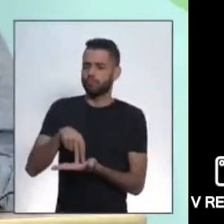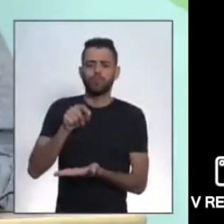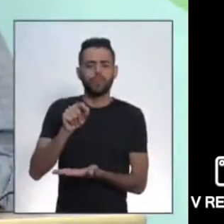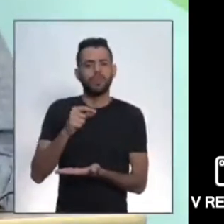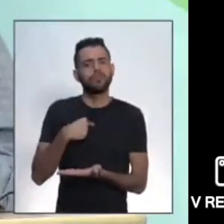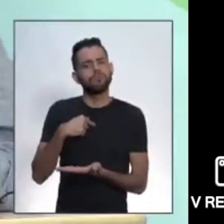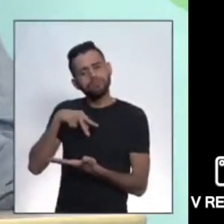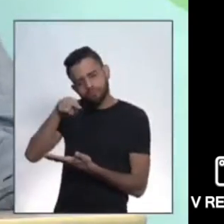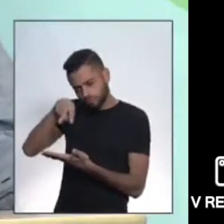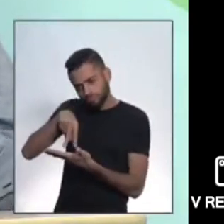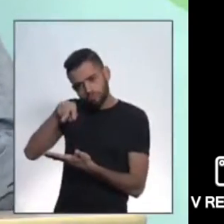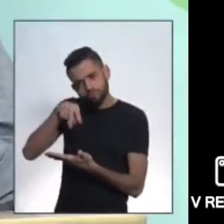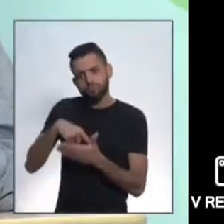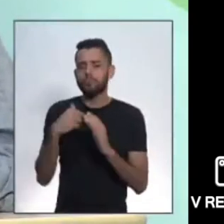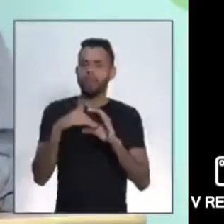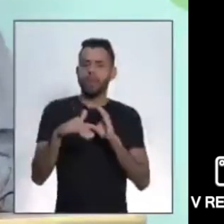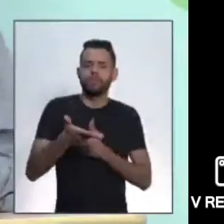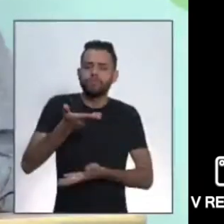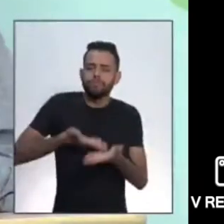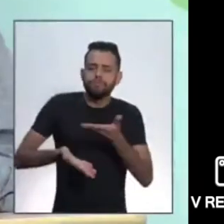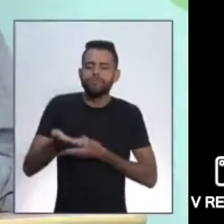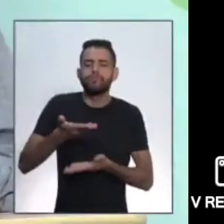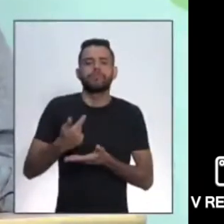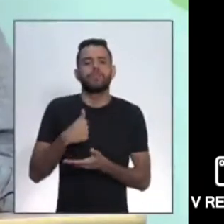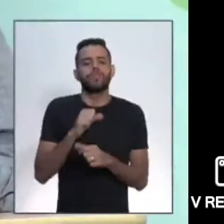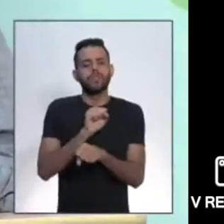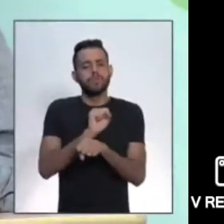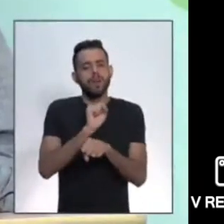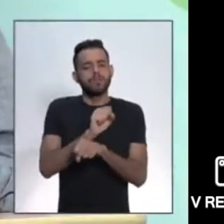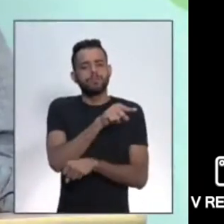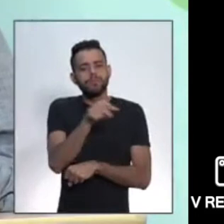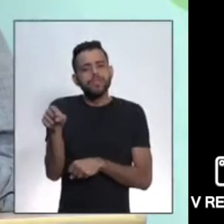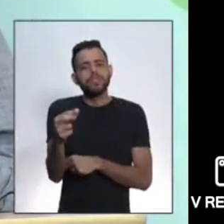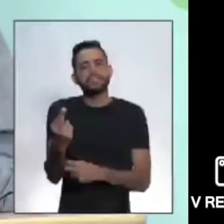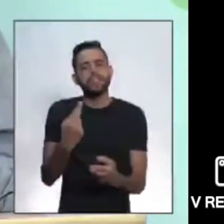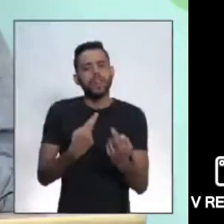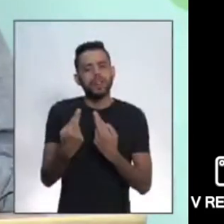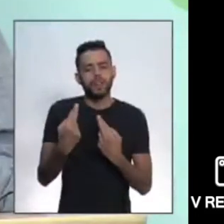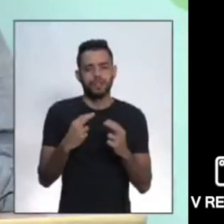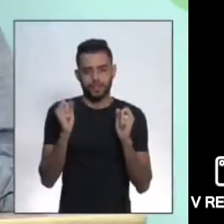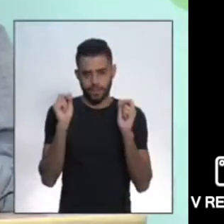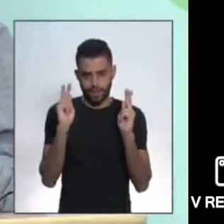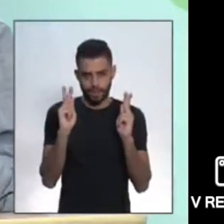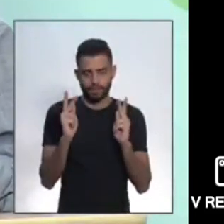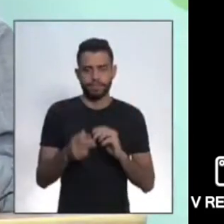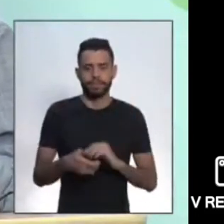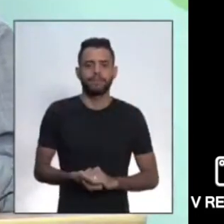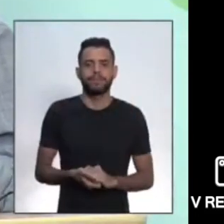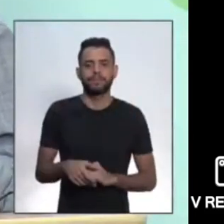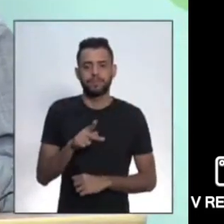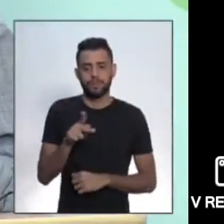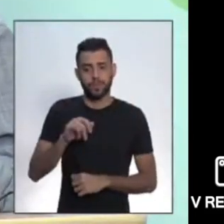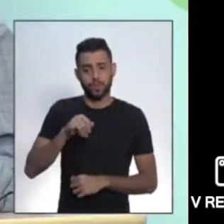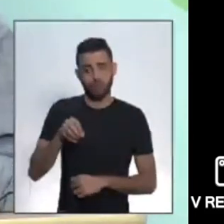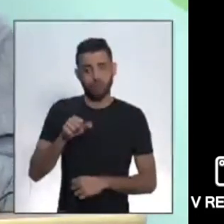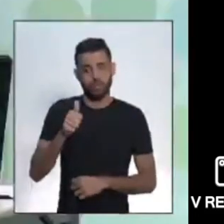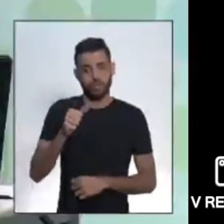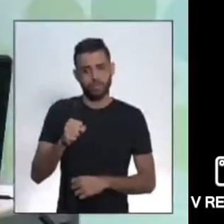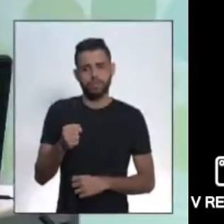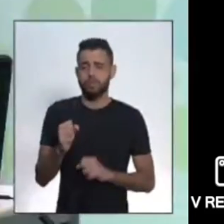acompanhá-los, né? E aguardo aí as respostas provenientes aí de vocês. Ok? Professor Jonas, a aula é